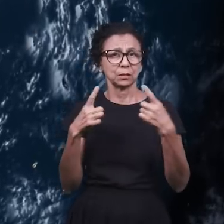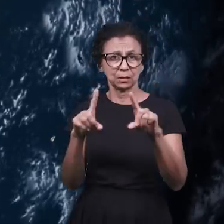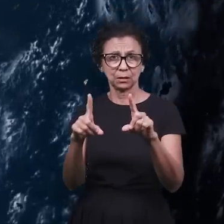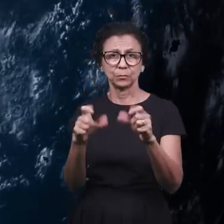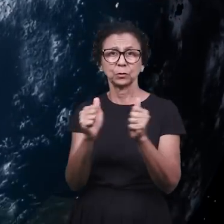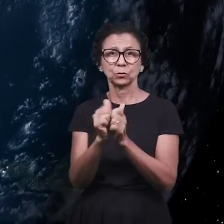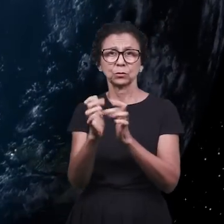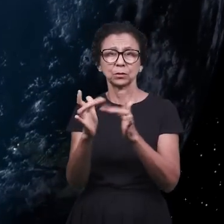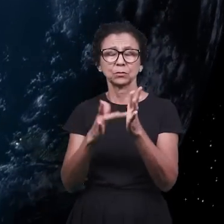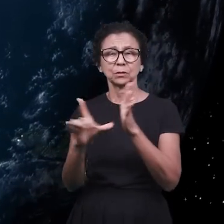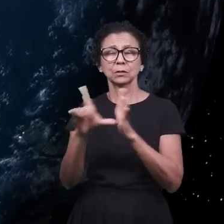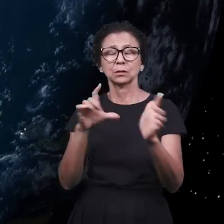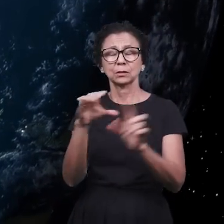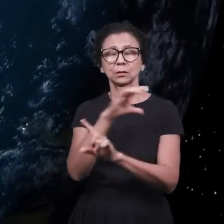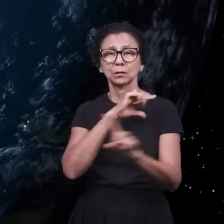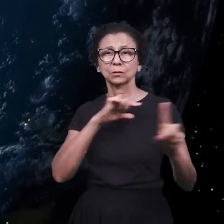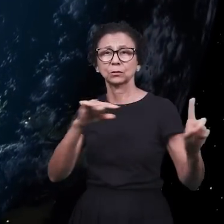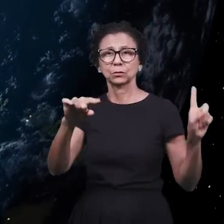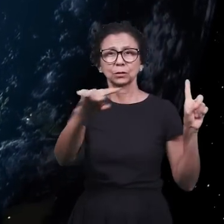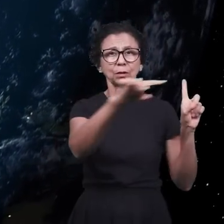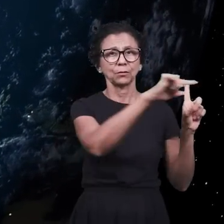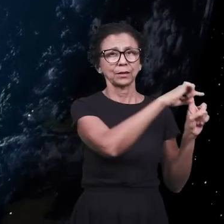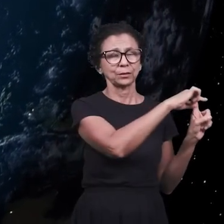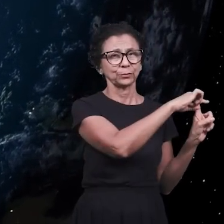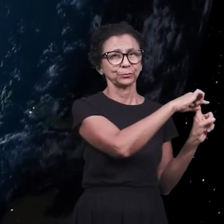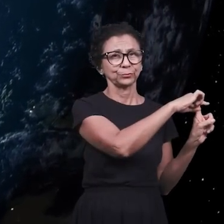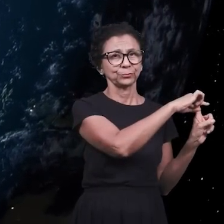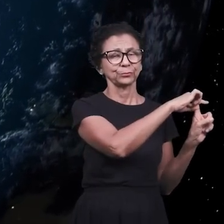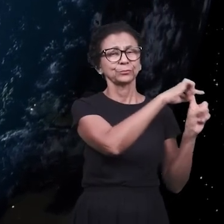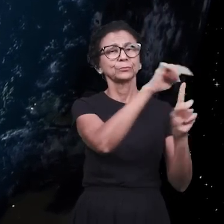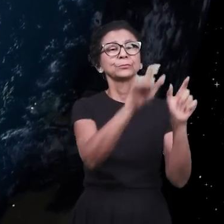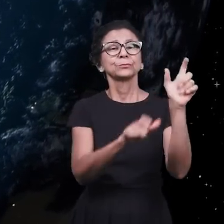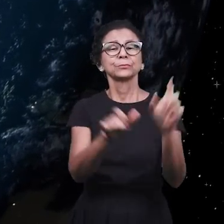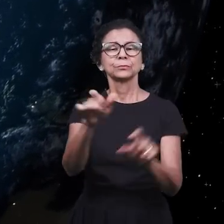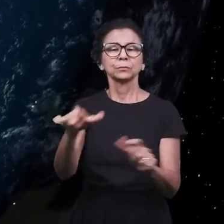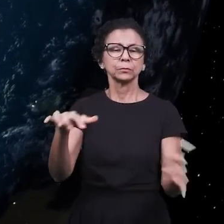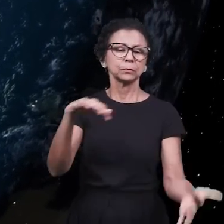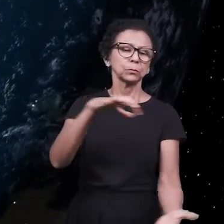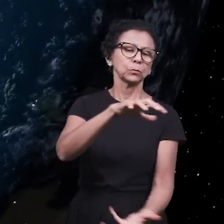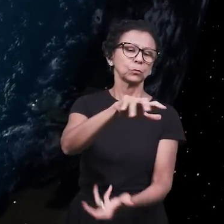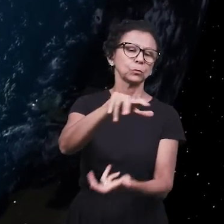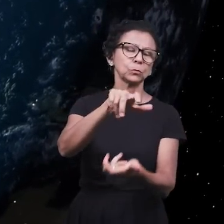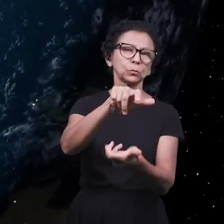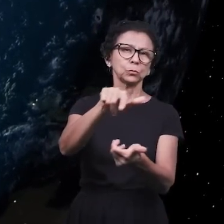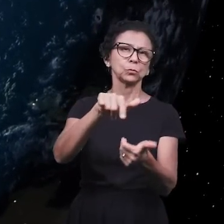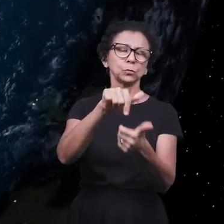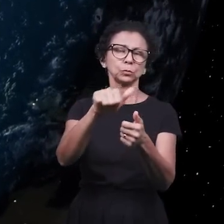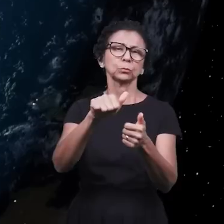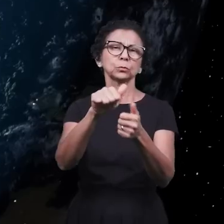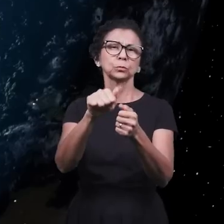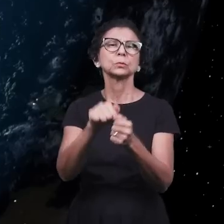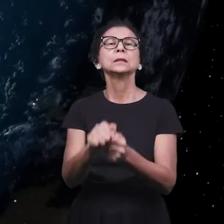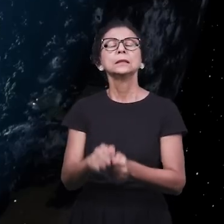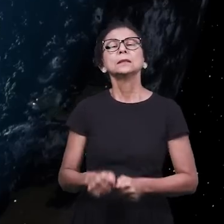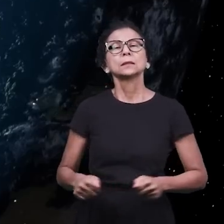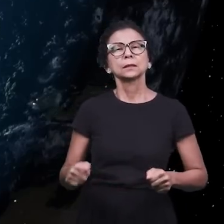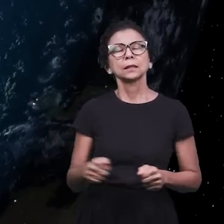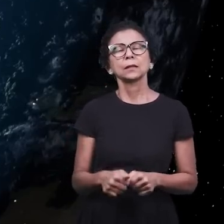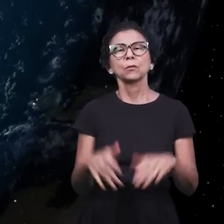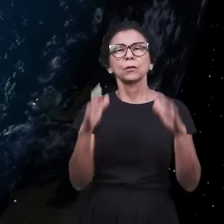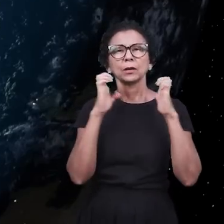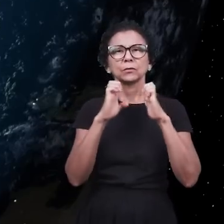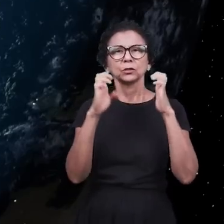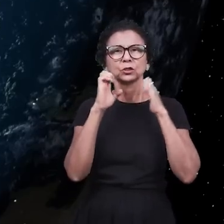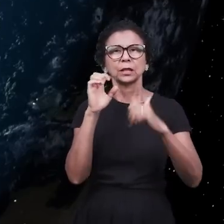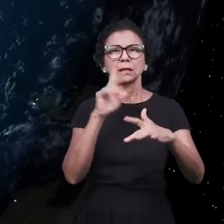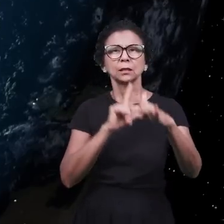Senhor Jesus na véspera de sua morte na cruz do Calvário. Pessoas de todas as partes do mundo têm sido